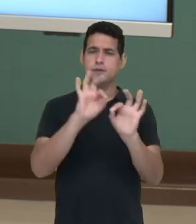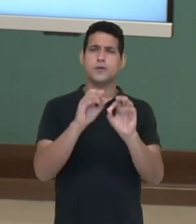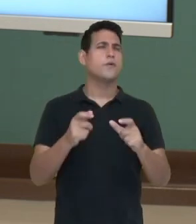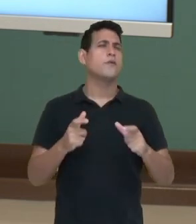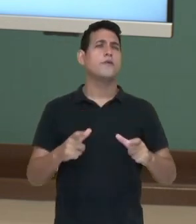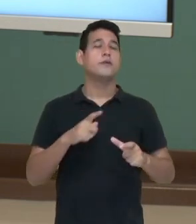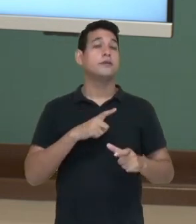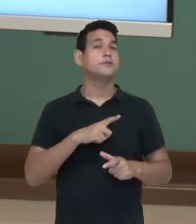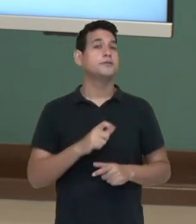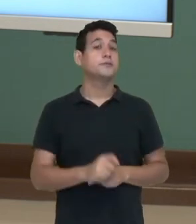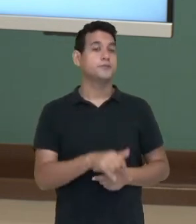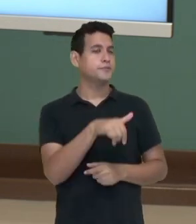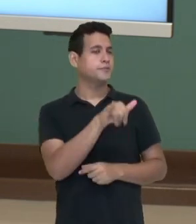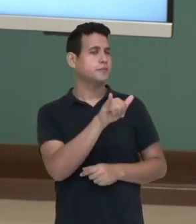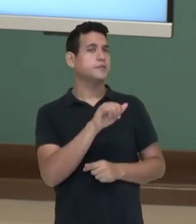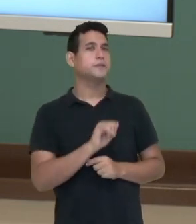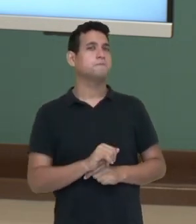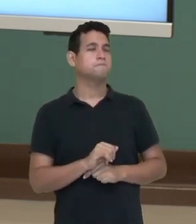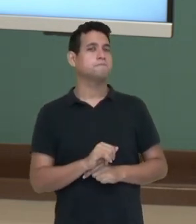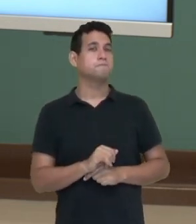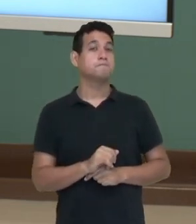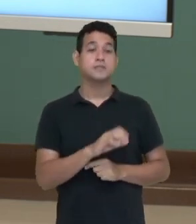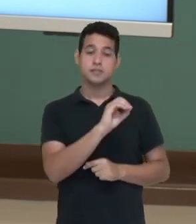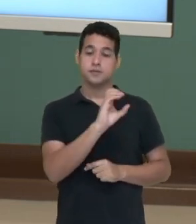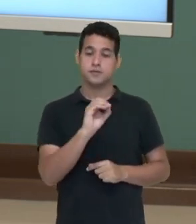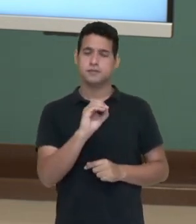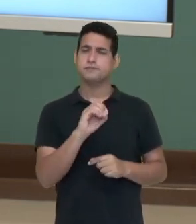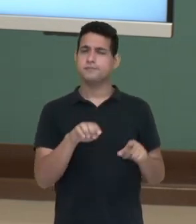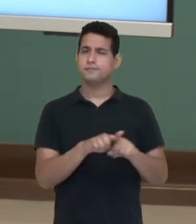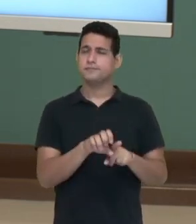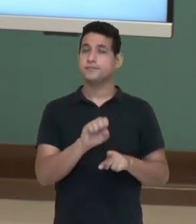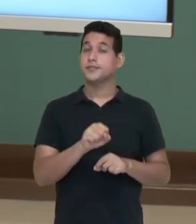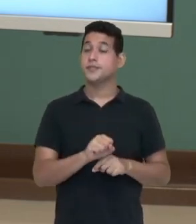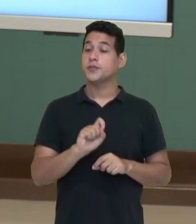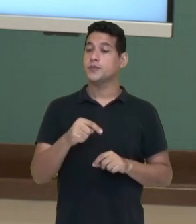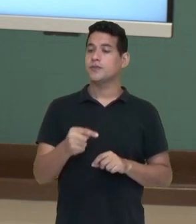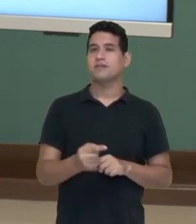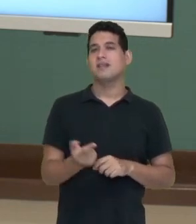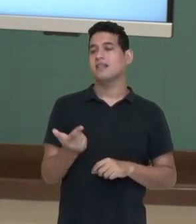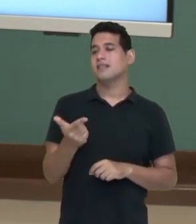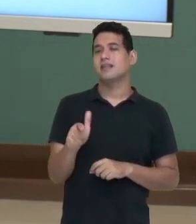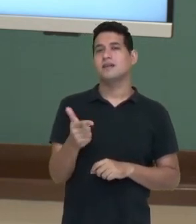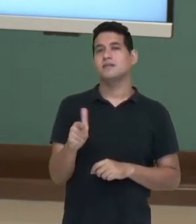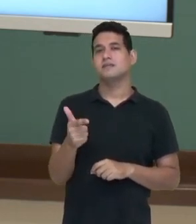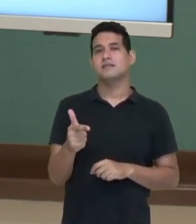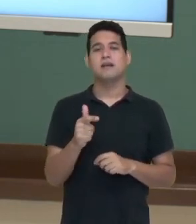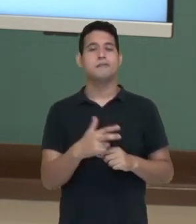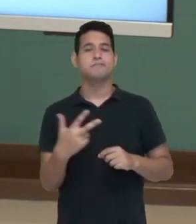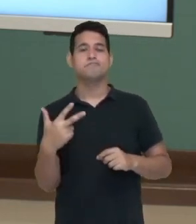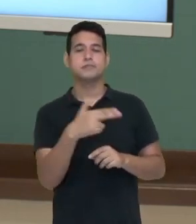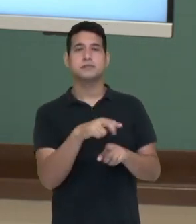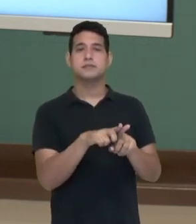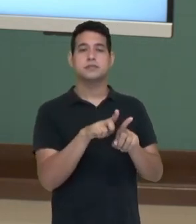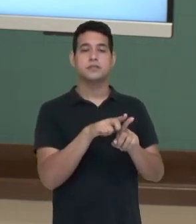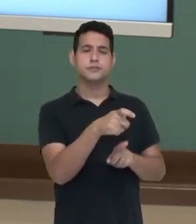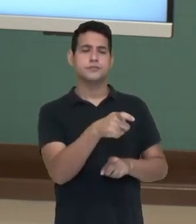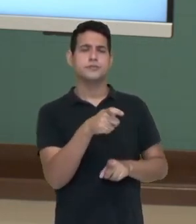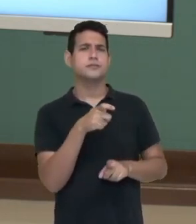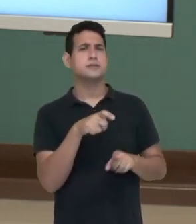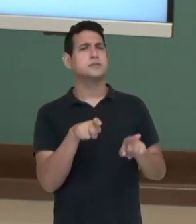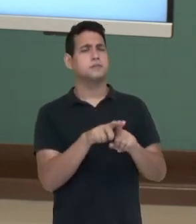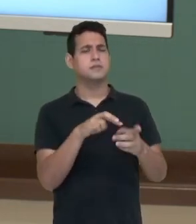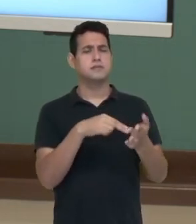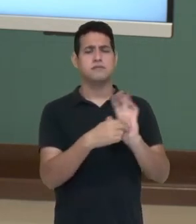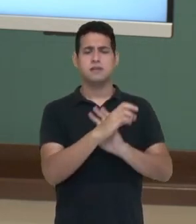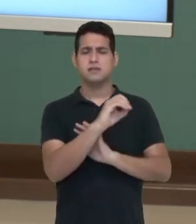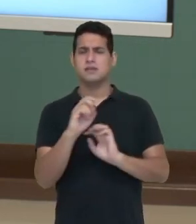no eixo Y, né? 0, 0. E não temos onde corta também no eixo X, que também é 0,